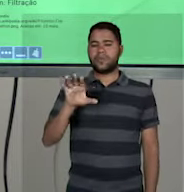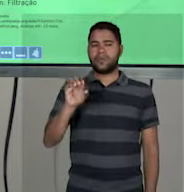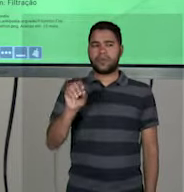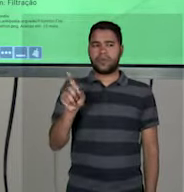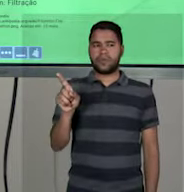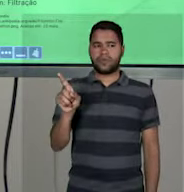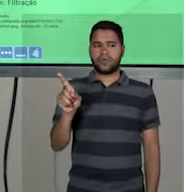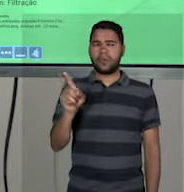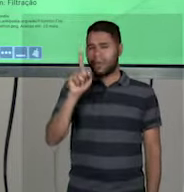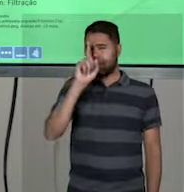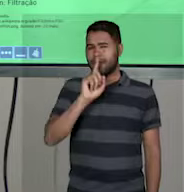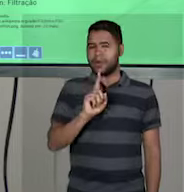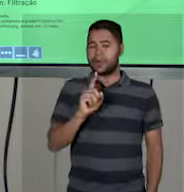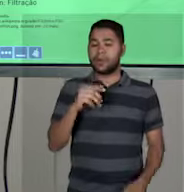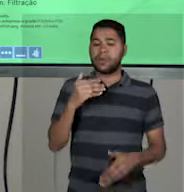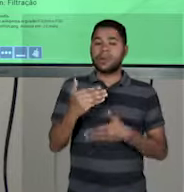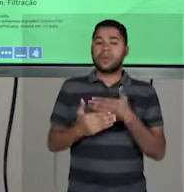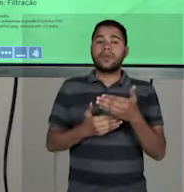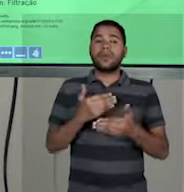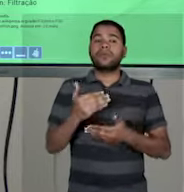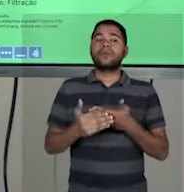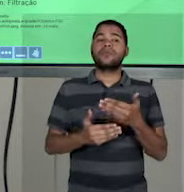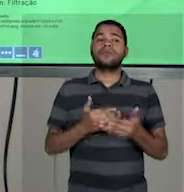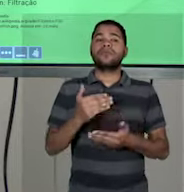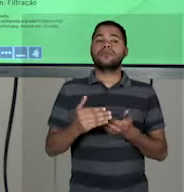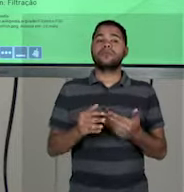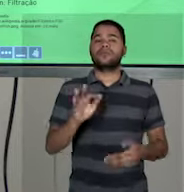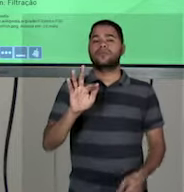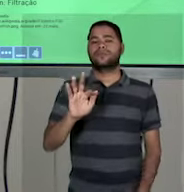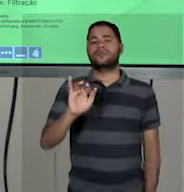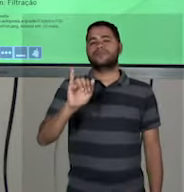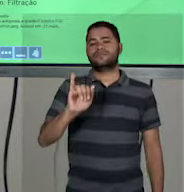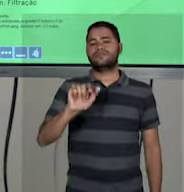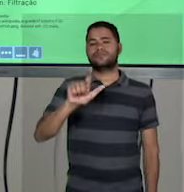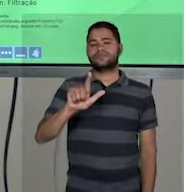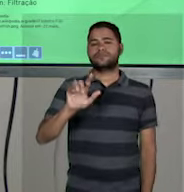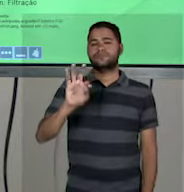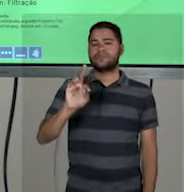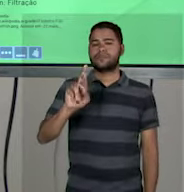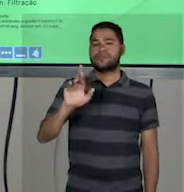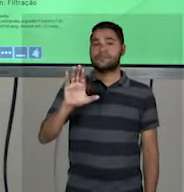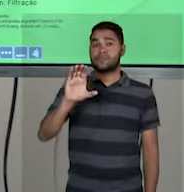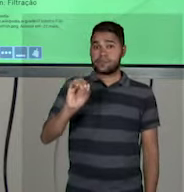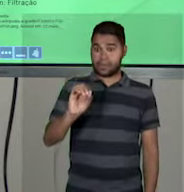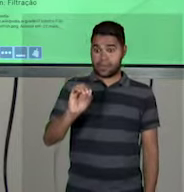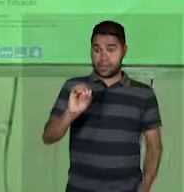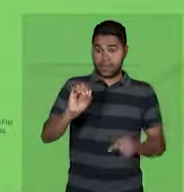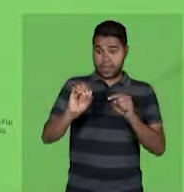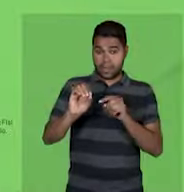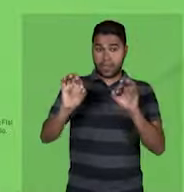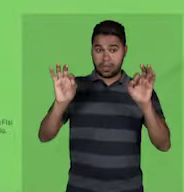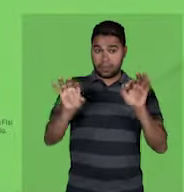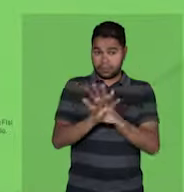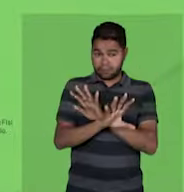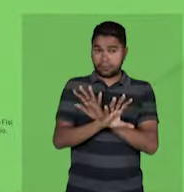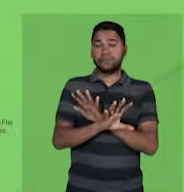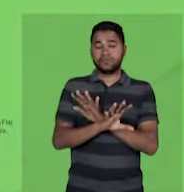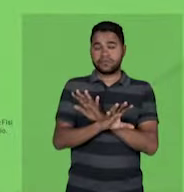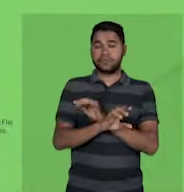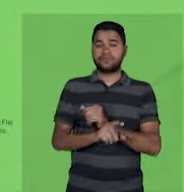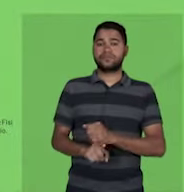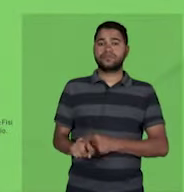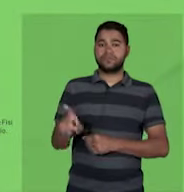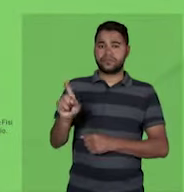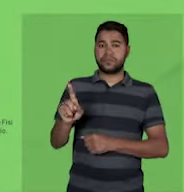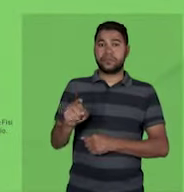cápsula aqui, num processo que é chamado de filtração. Depois do processo de filtração, aqui em